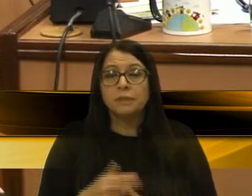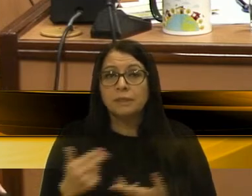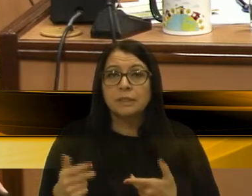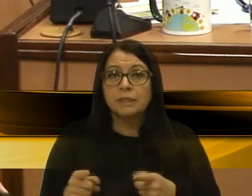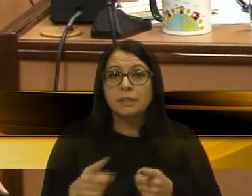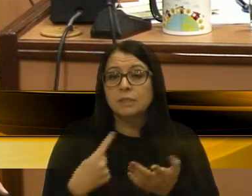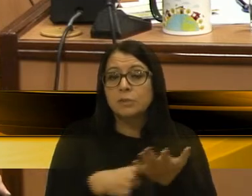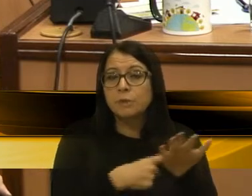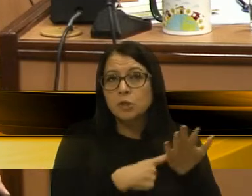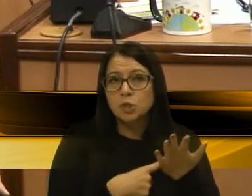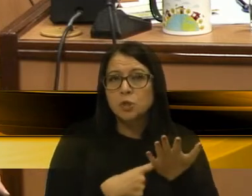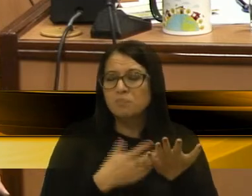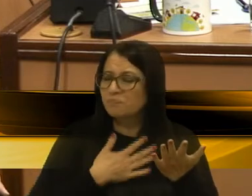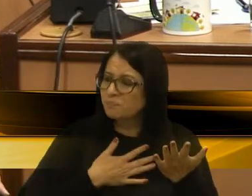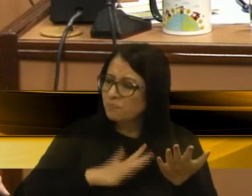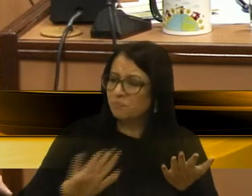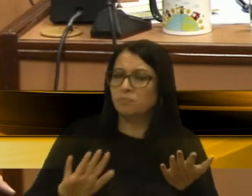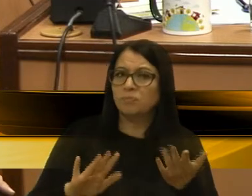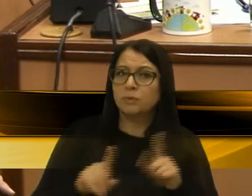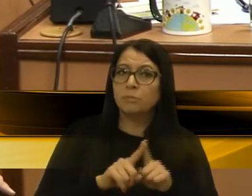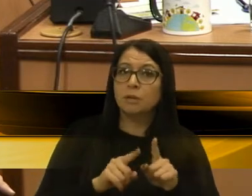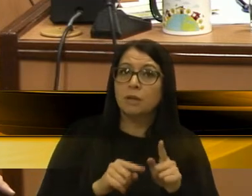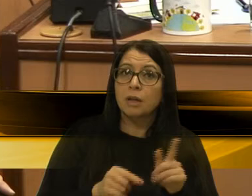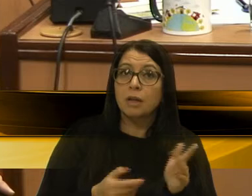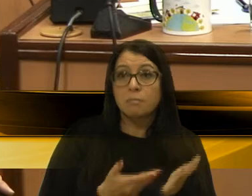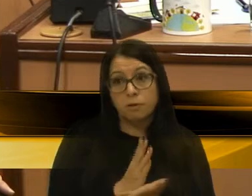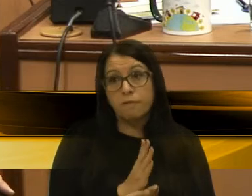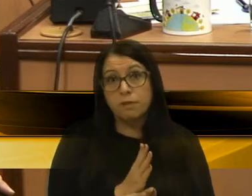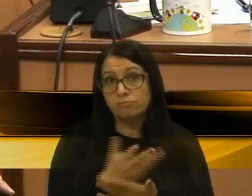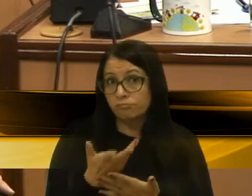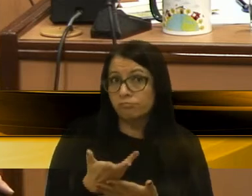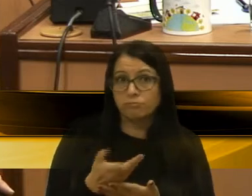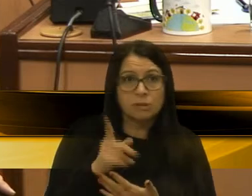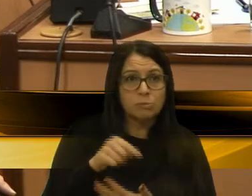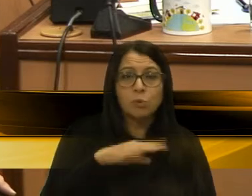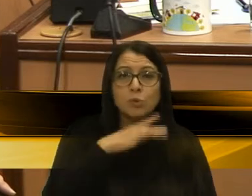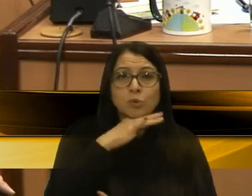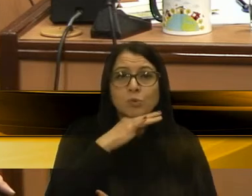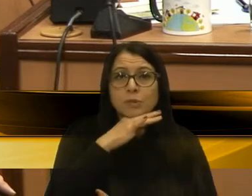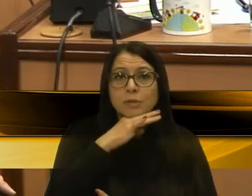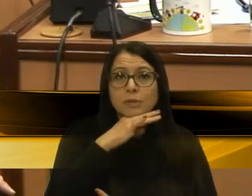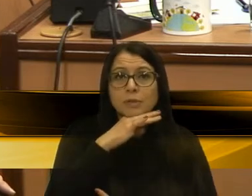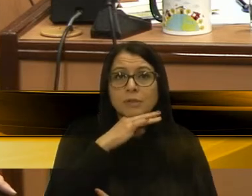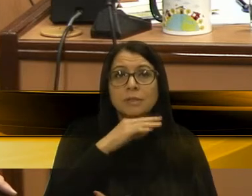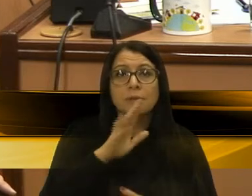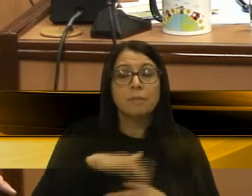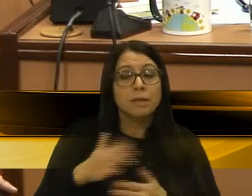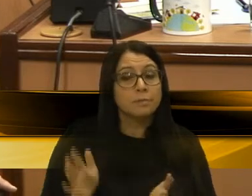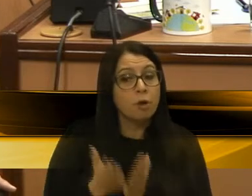subterfúgios realmente nojentos para aprovar uma medida que realmente é muito ruim, que vai penalizar os mais